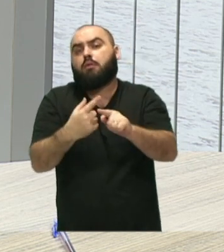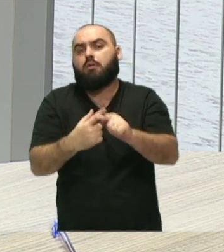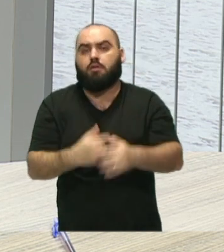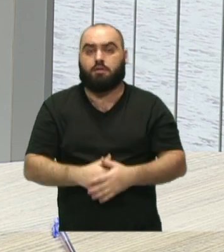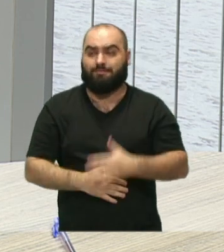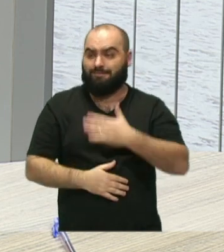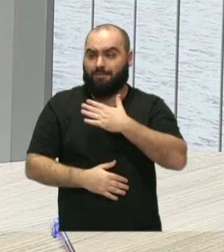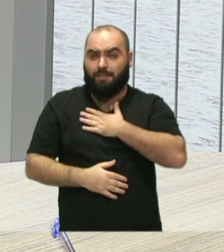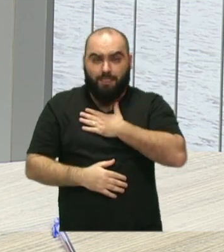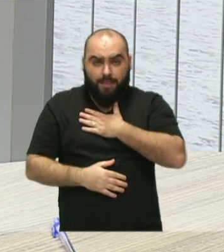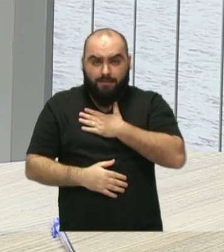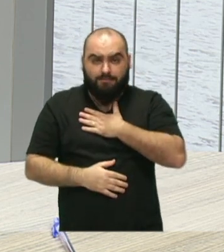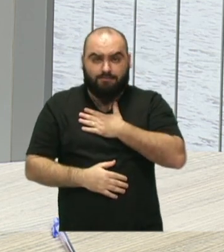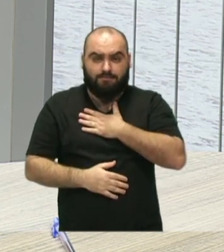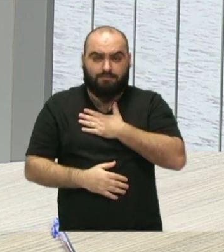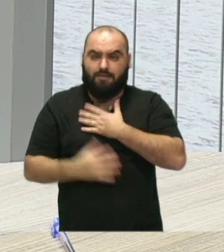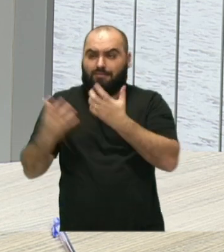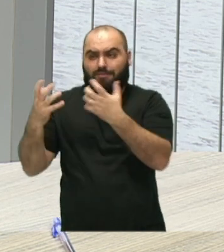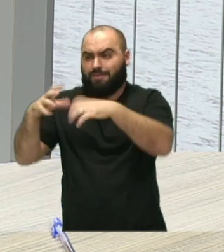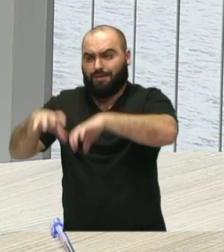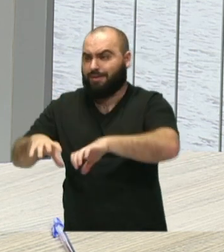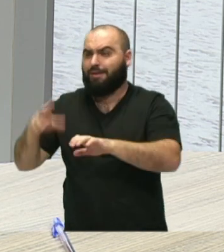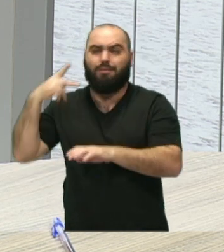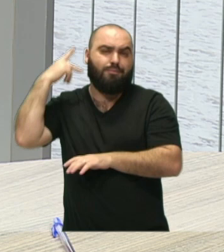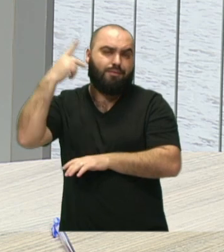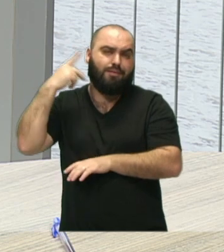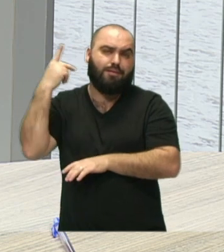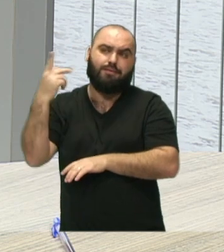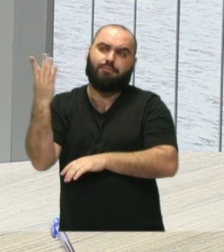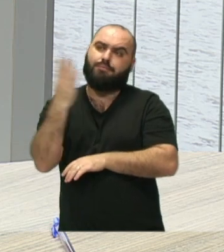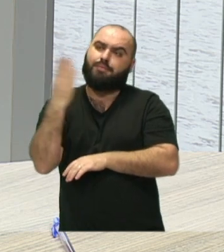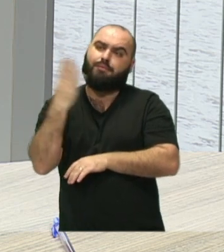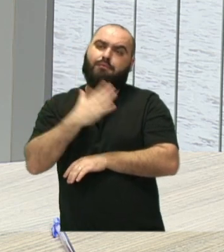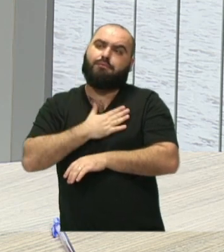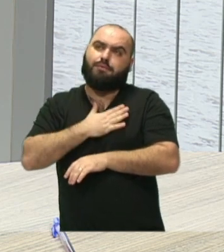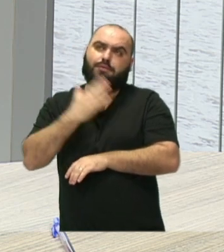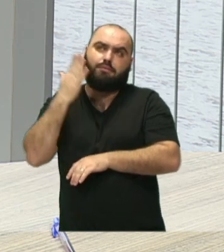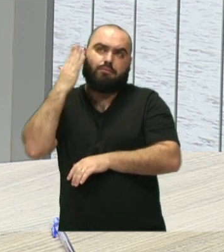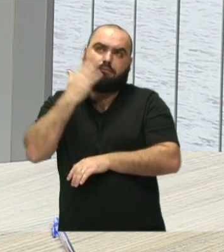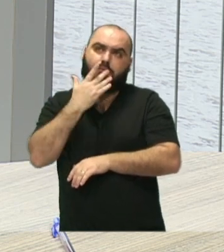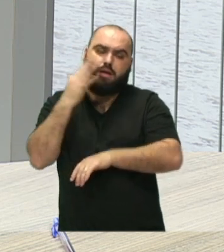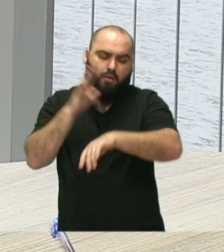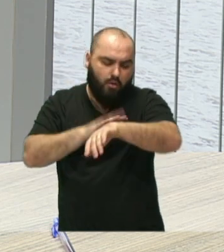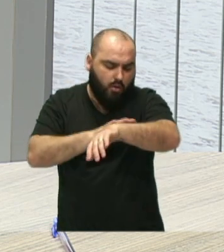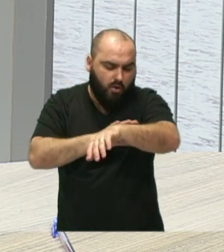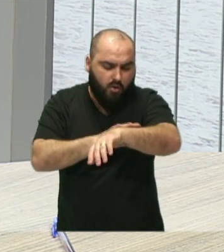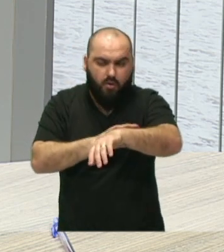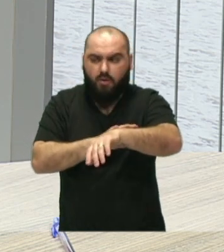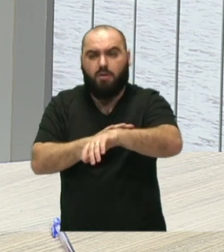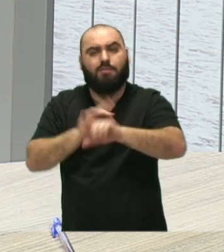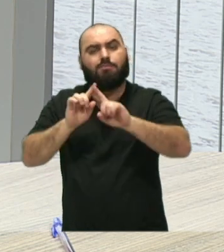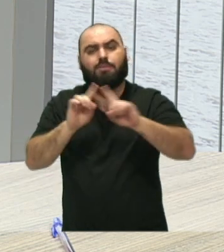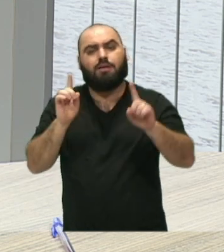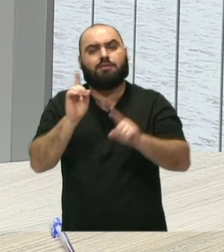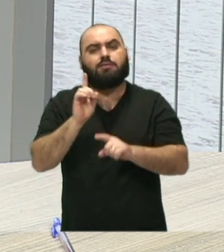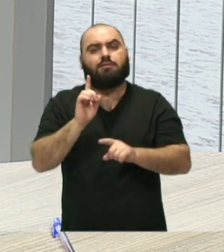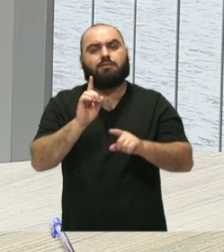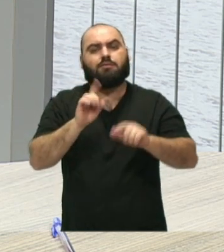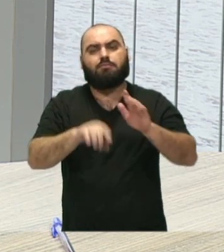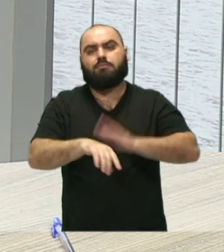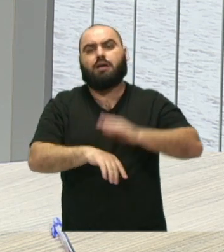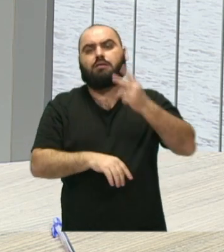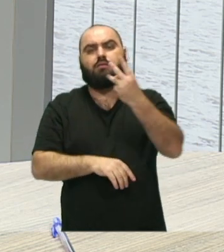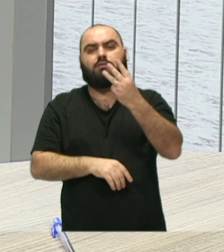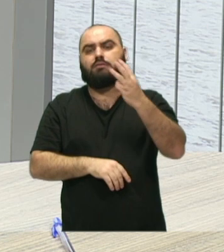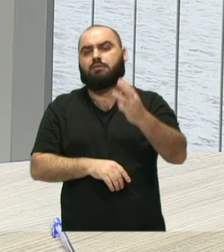não gostaria de ter que contar com políticas afirmativas. Não é o que nós desejamos, mas nós não podemos esperar mais de